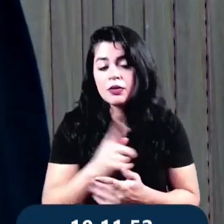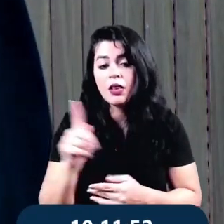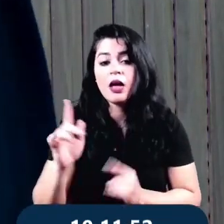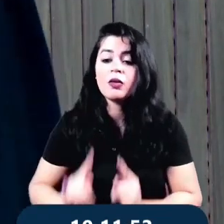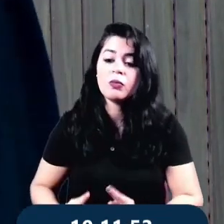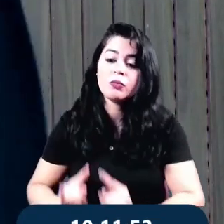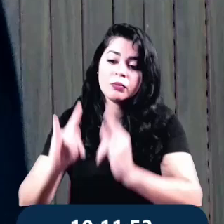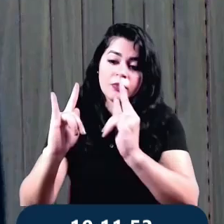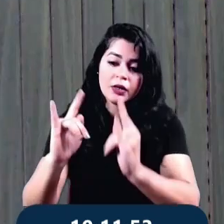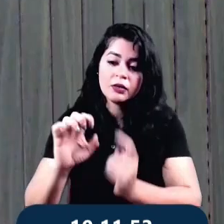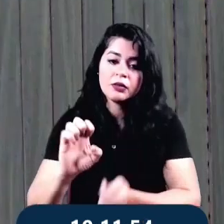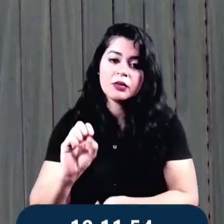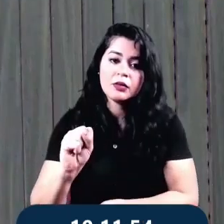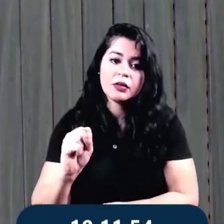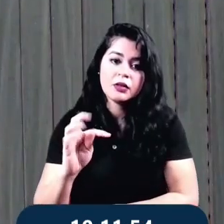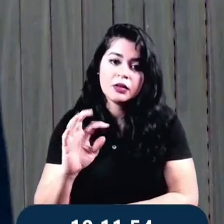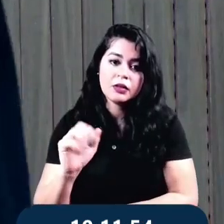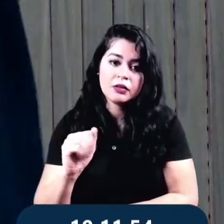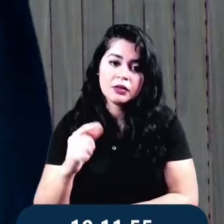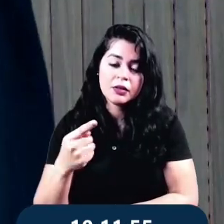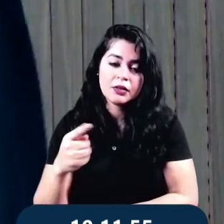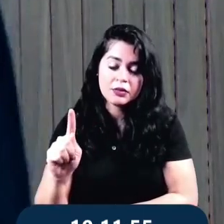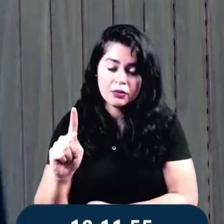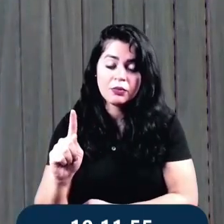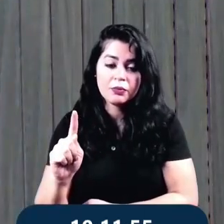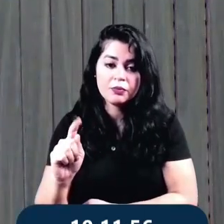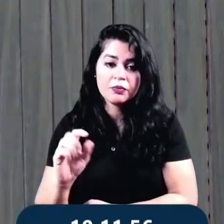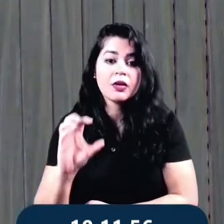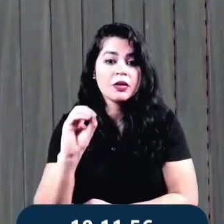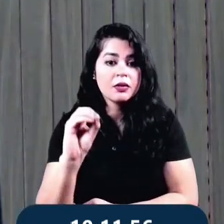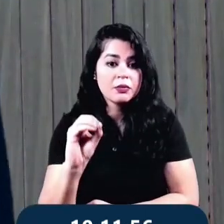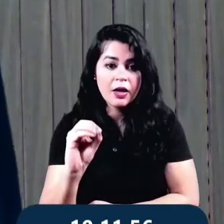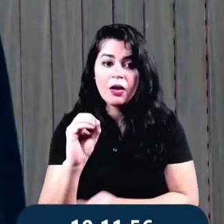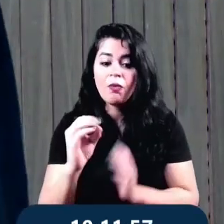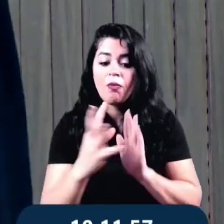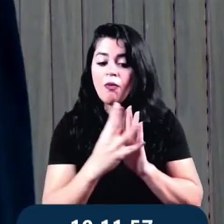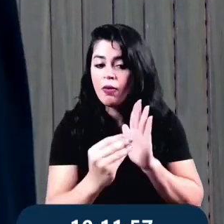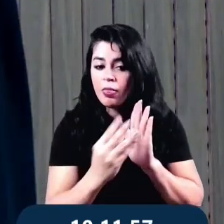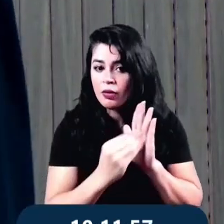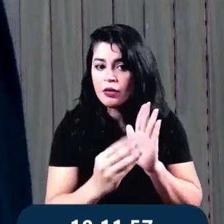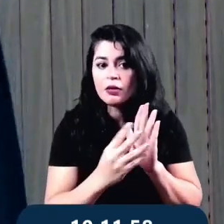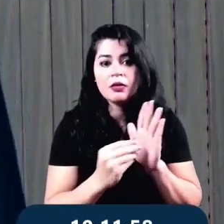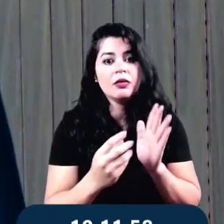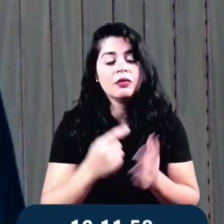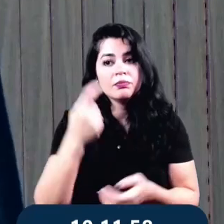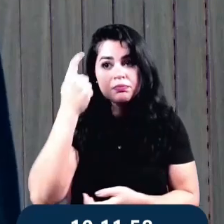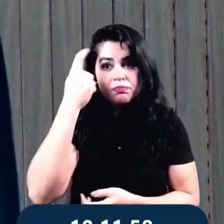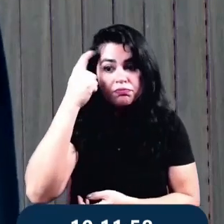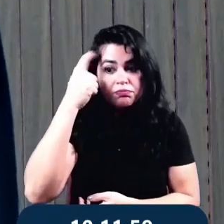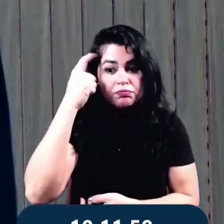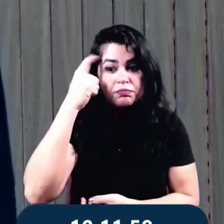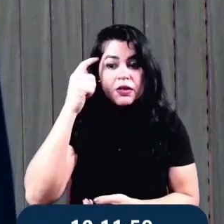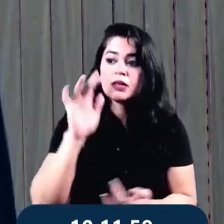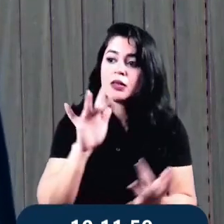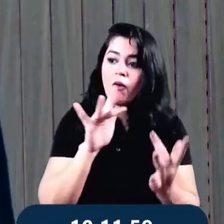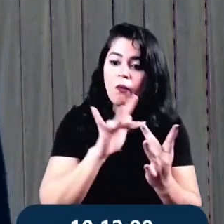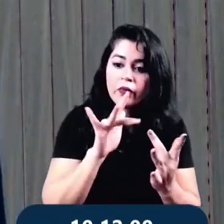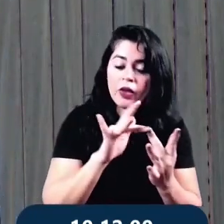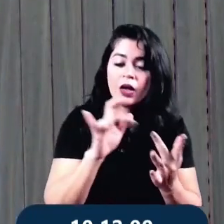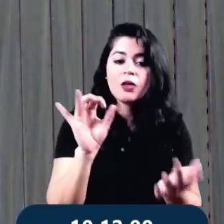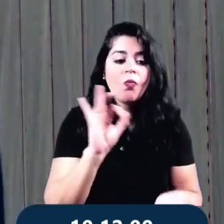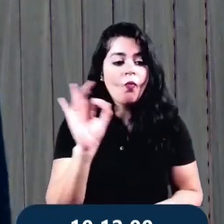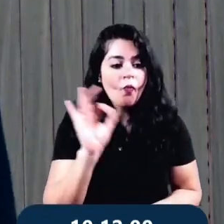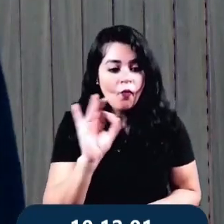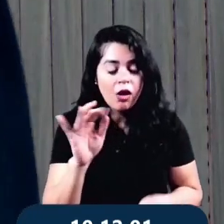Fizeram um modelo da própria cabeça, sem fazer consulta, sem ouvir, sem democratizar a ocupação do